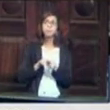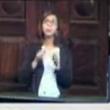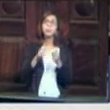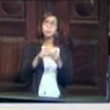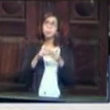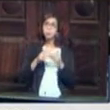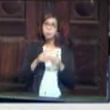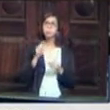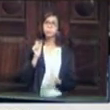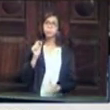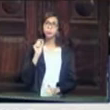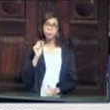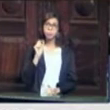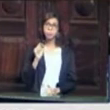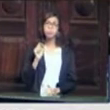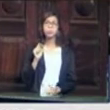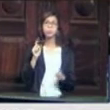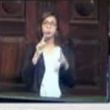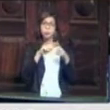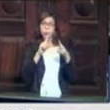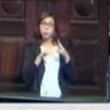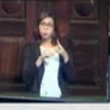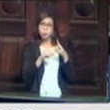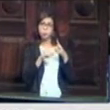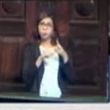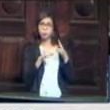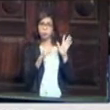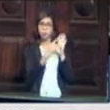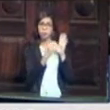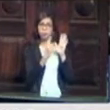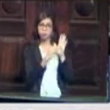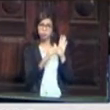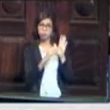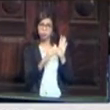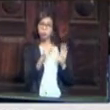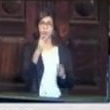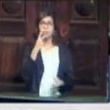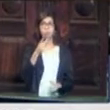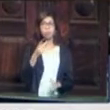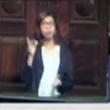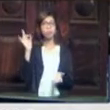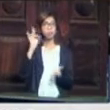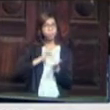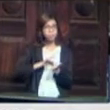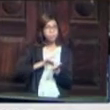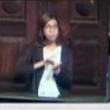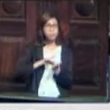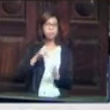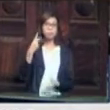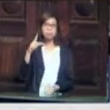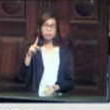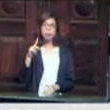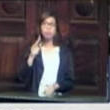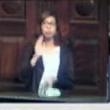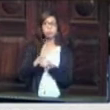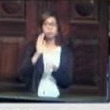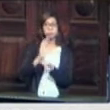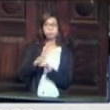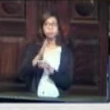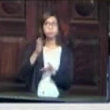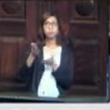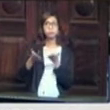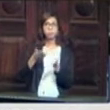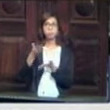aqui falando de dois artigos. Aquele que fala que é vedada a concessão de benefício fiscal